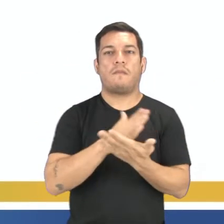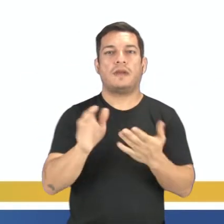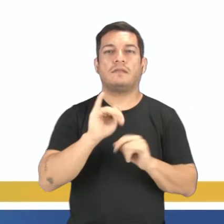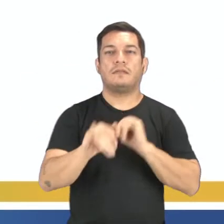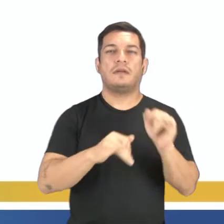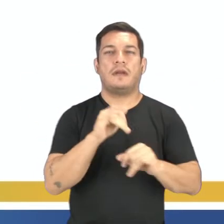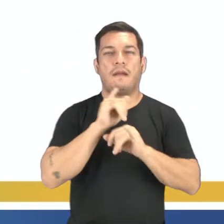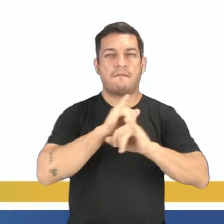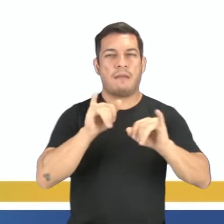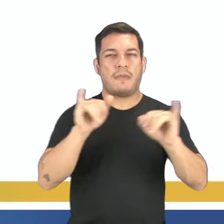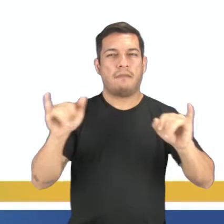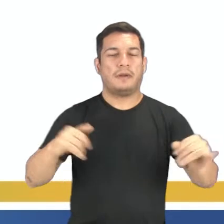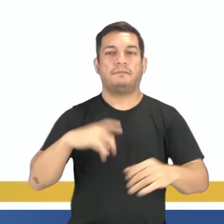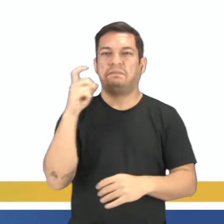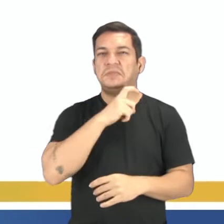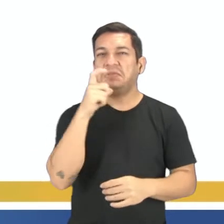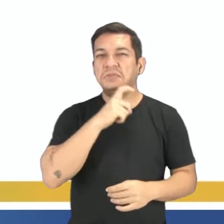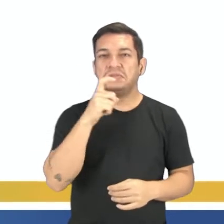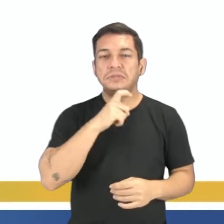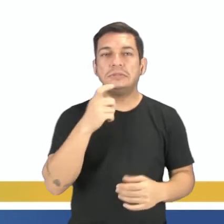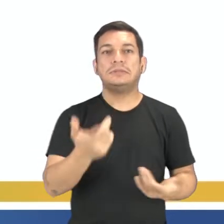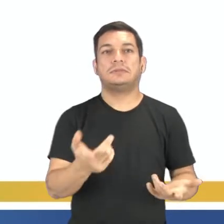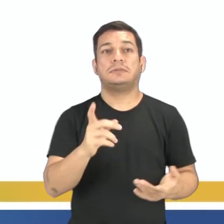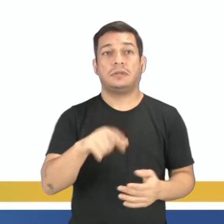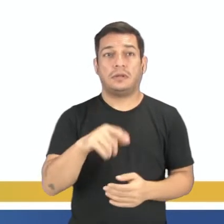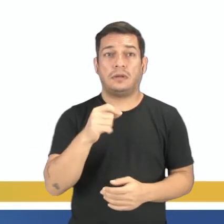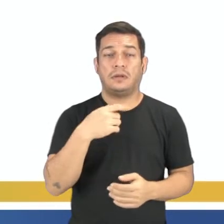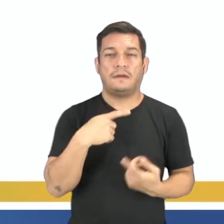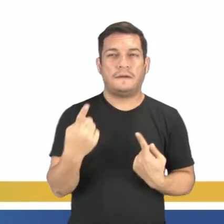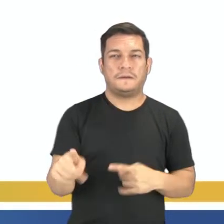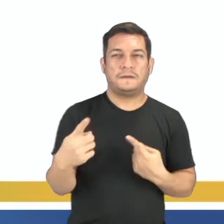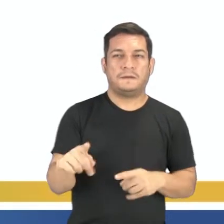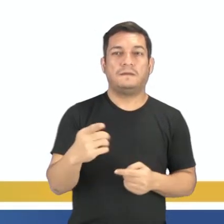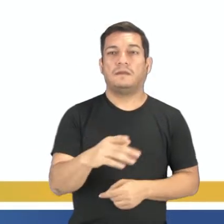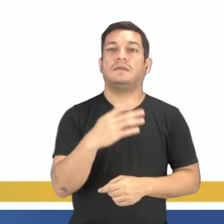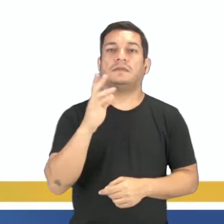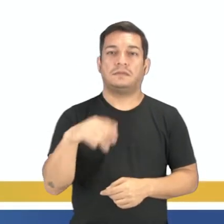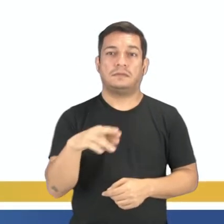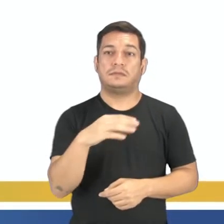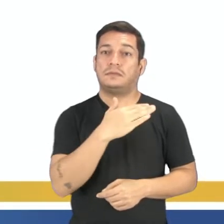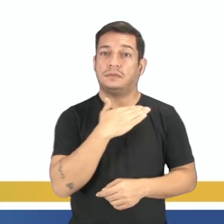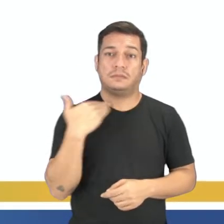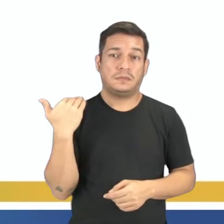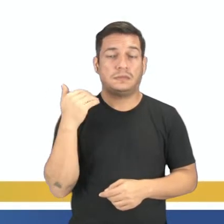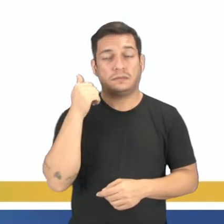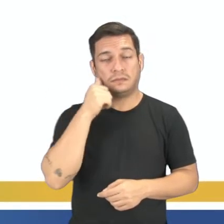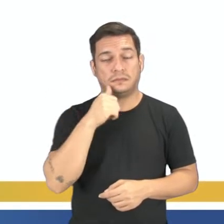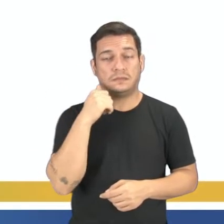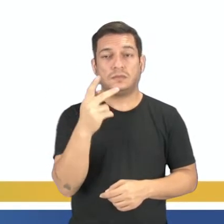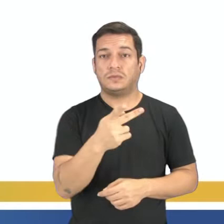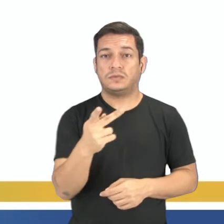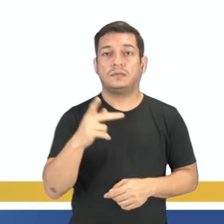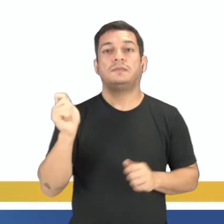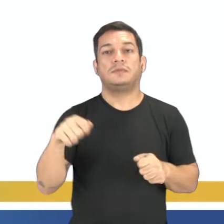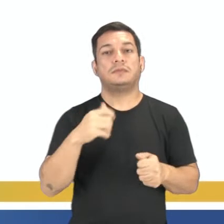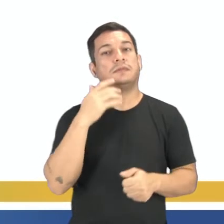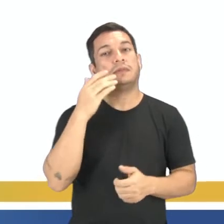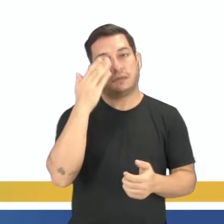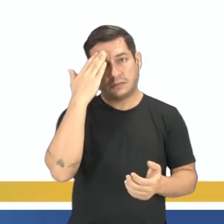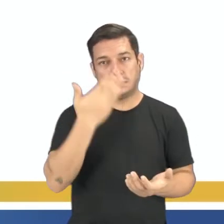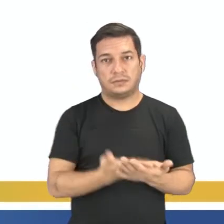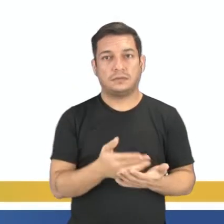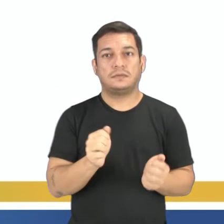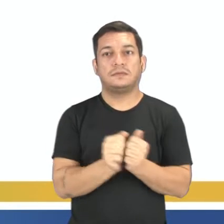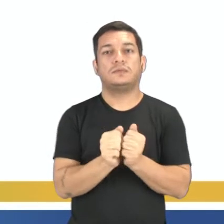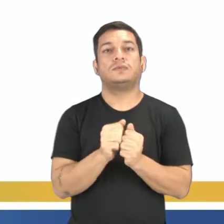mentiras, tanto para Rita como para Camilo. Não à toa, ela acaba provocando a morte de ambos, que acreditavam que poderiam ficar juntos. Os